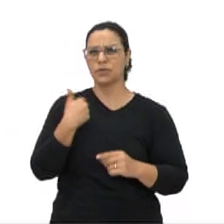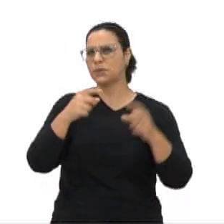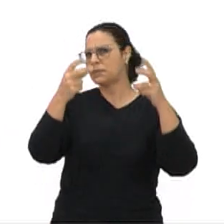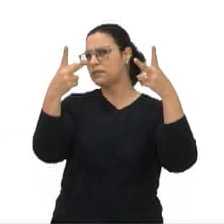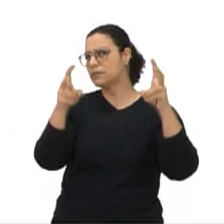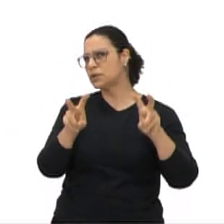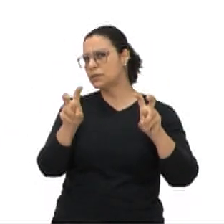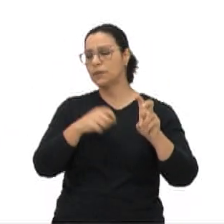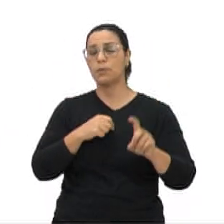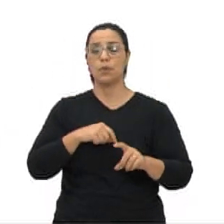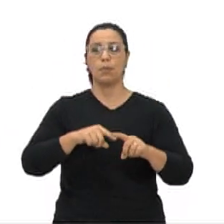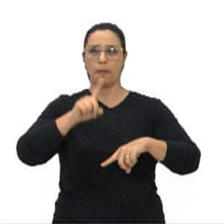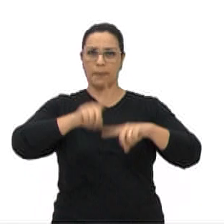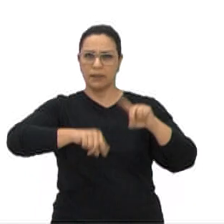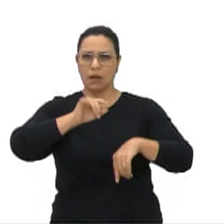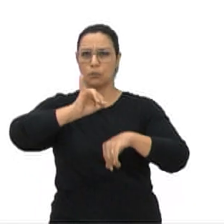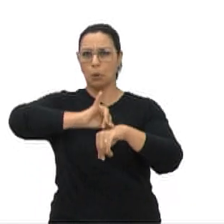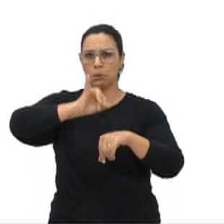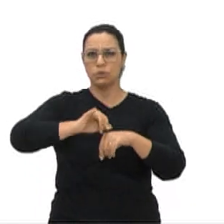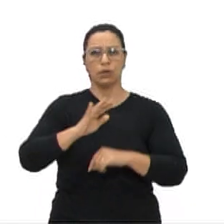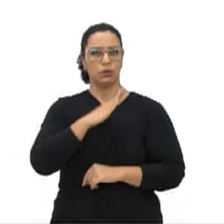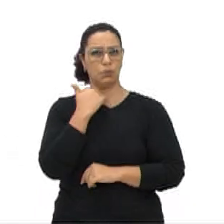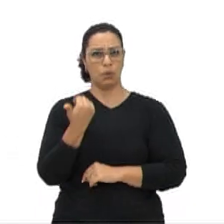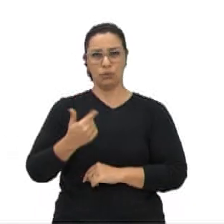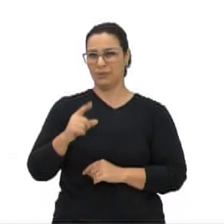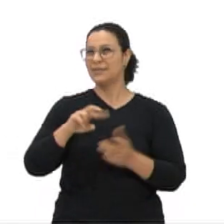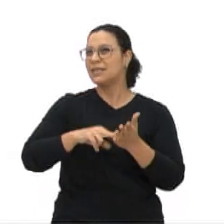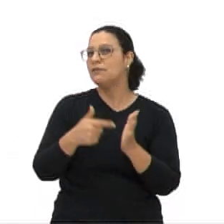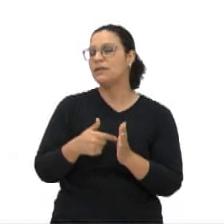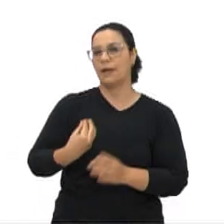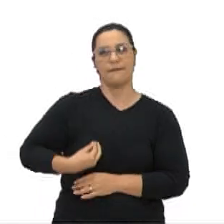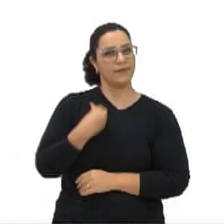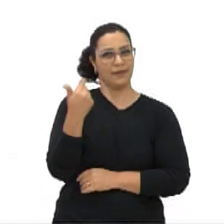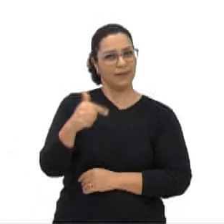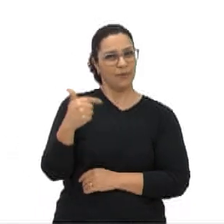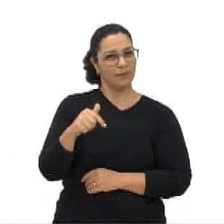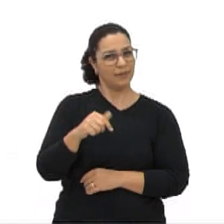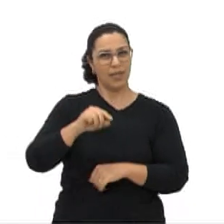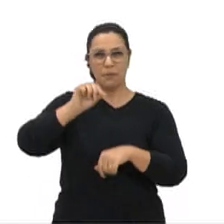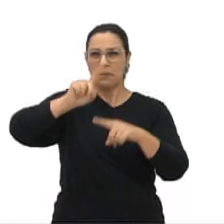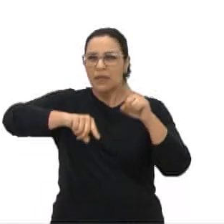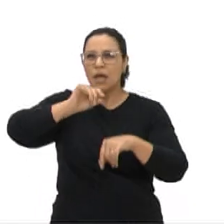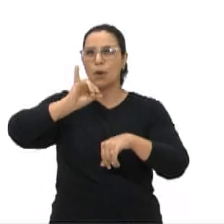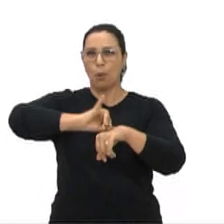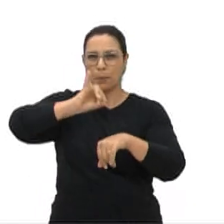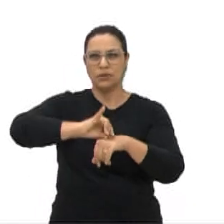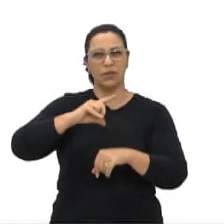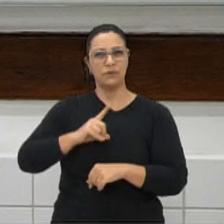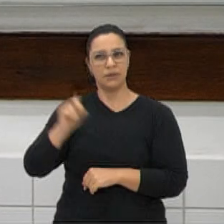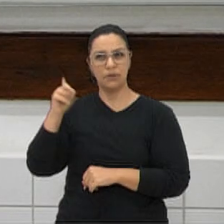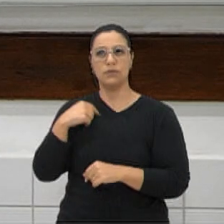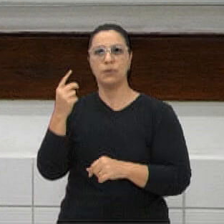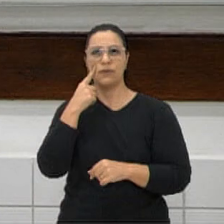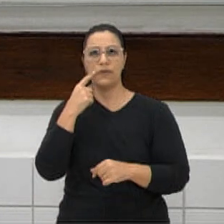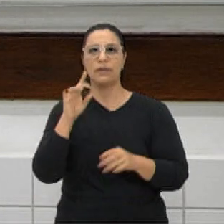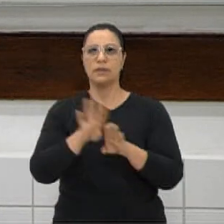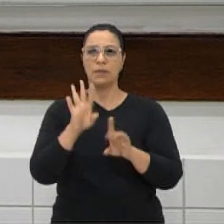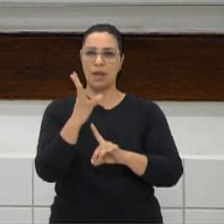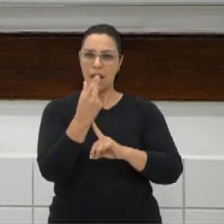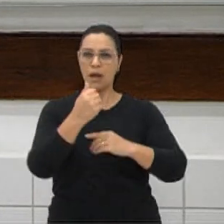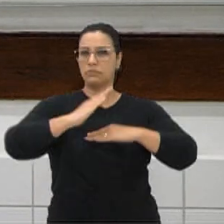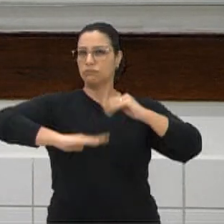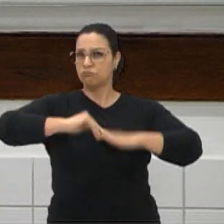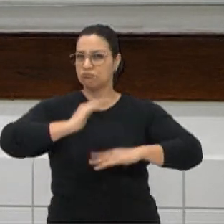tópicos natureza morta, características, vamos ver os detalhes sobre elas, tudinho, tá? E vamos ver obras e artistas, então vamos ver